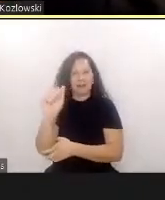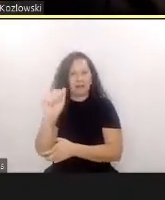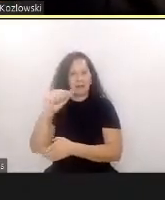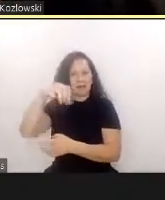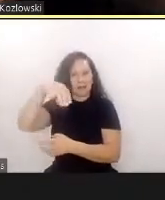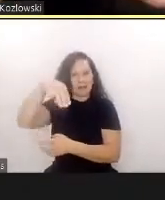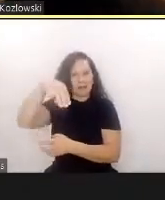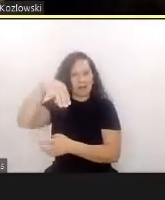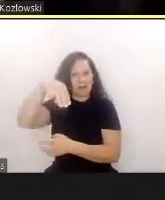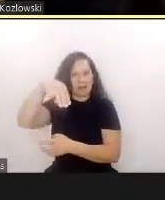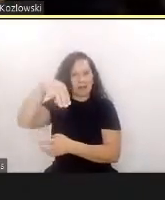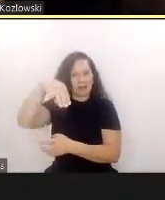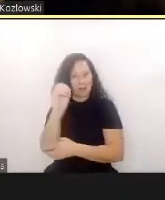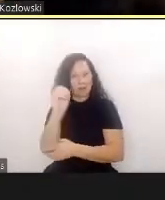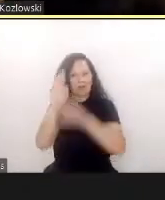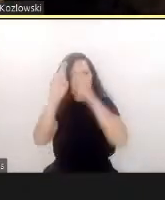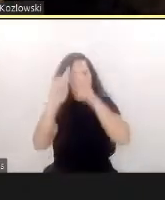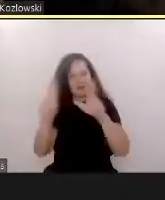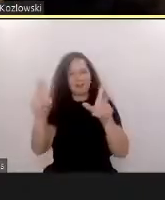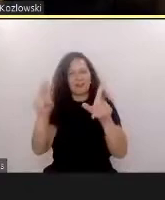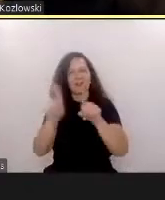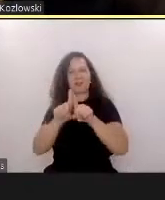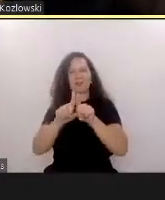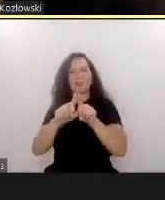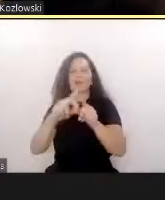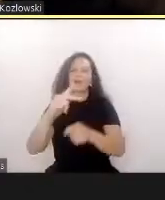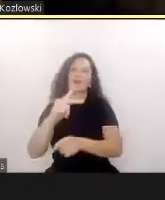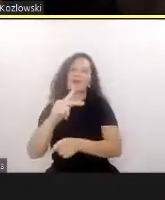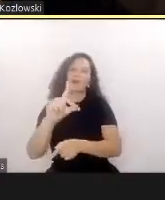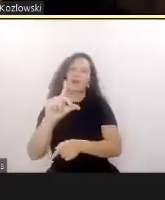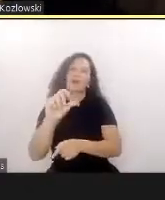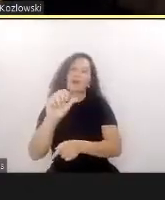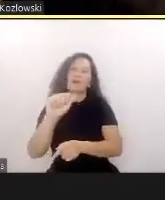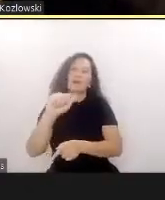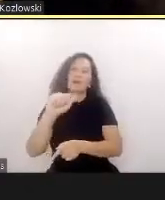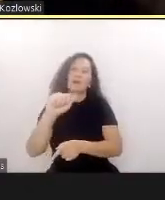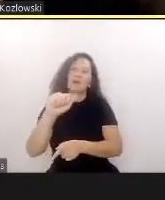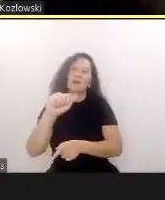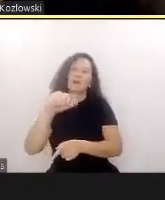um objeto físico. Assim. Obviamente, estou fazendo uma simplificação esdrúxula, mas